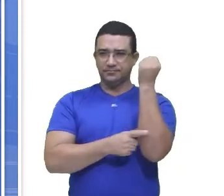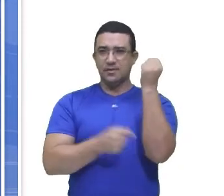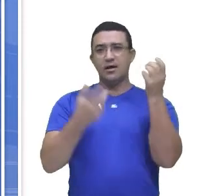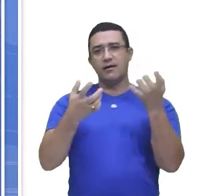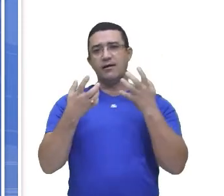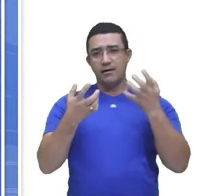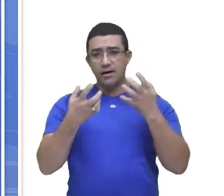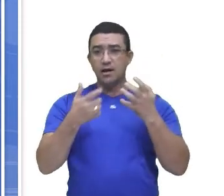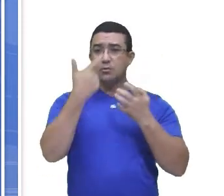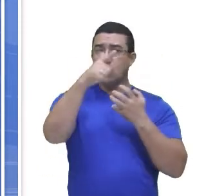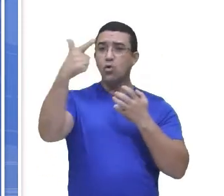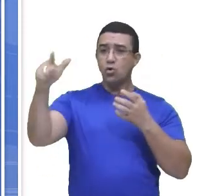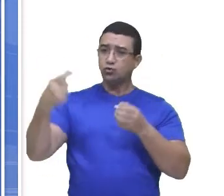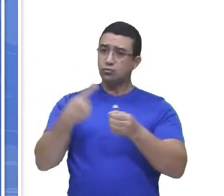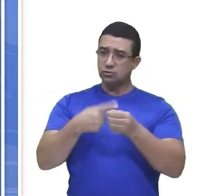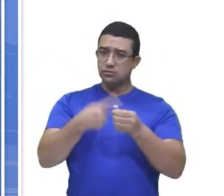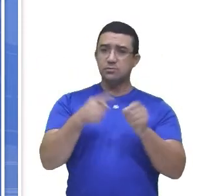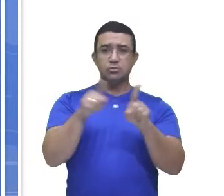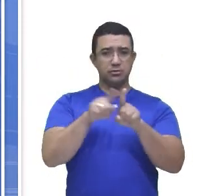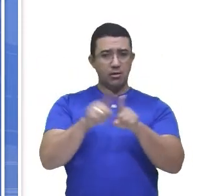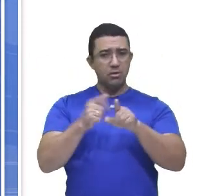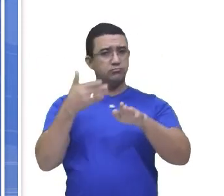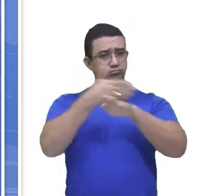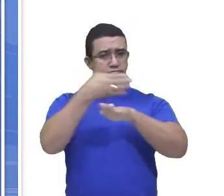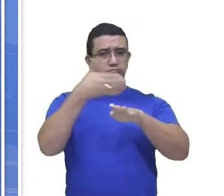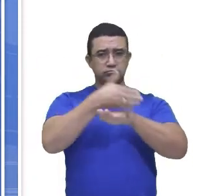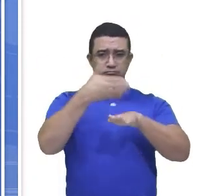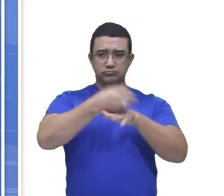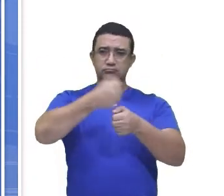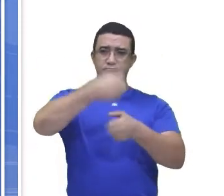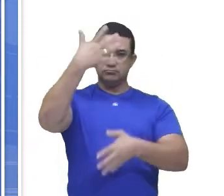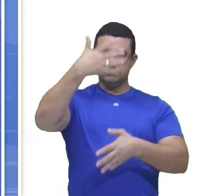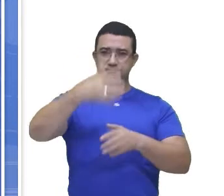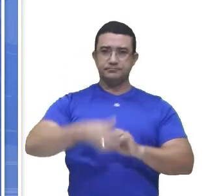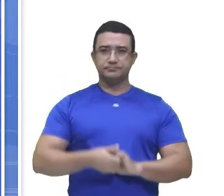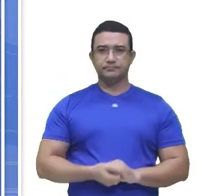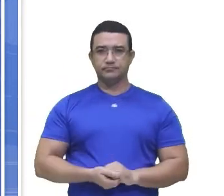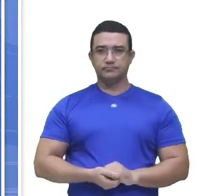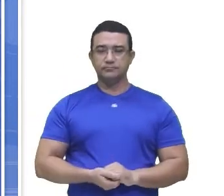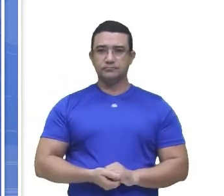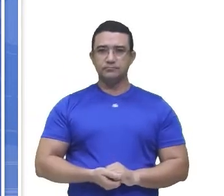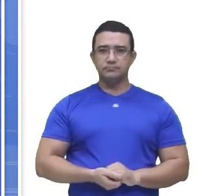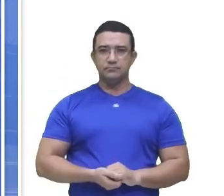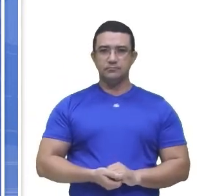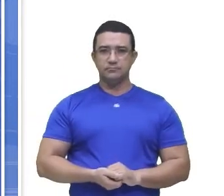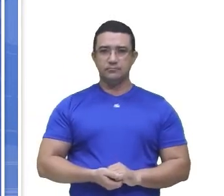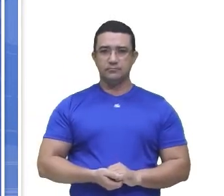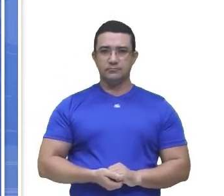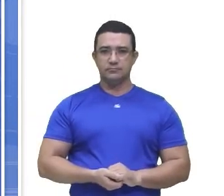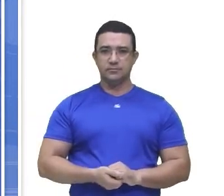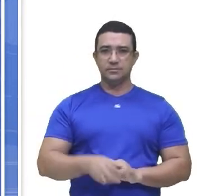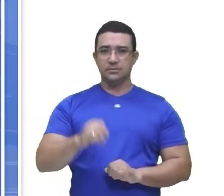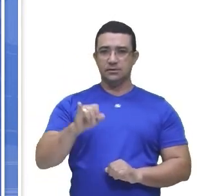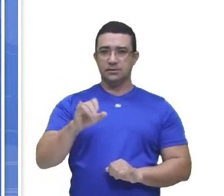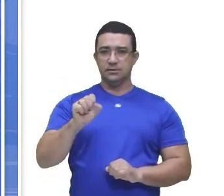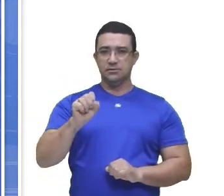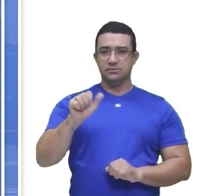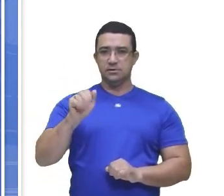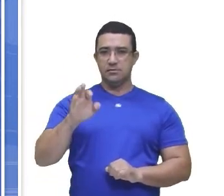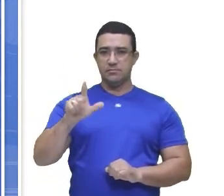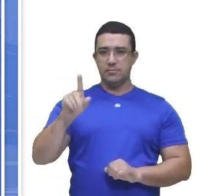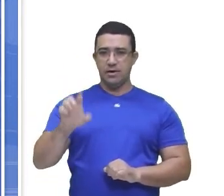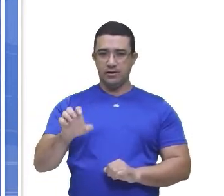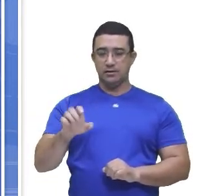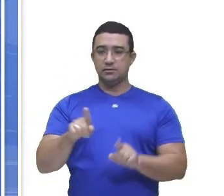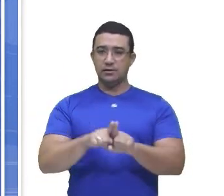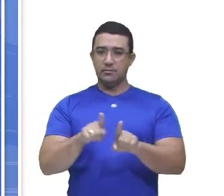participação de mais interiores, pessoal, de mais cidades aí desse imenso Amazonas. Bom, e por fim aqui a Isabelle, né? Ela também fica